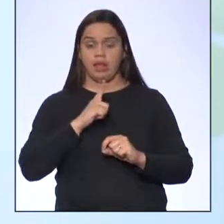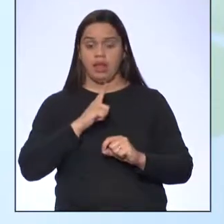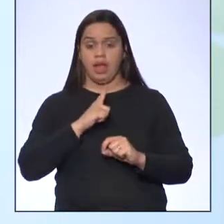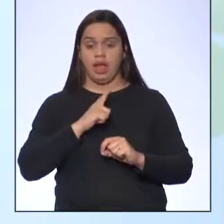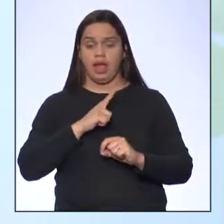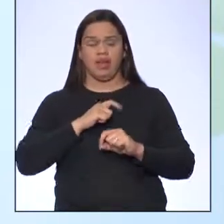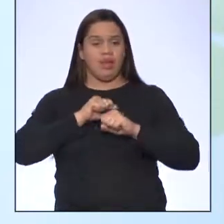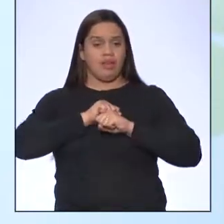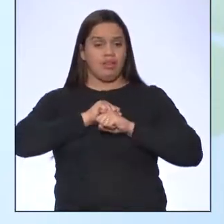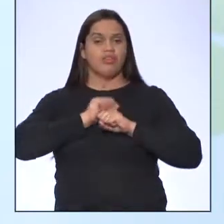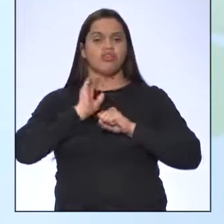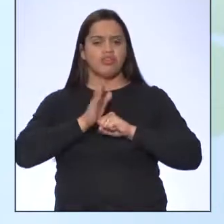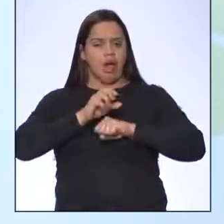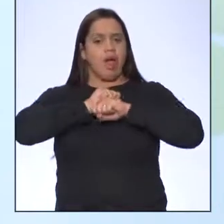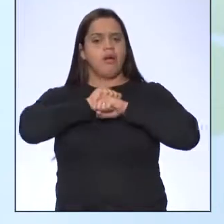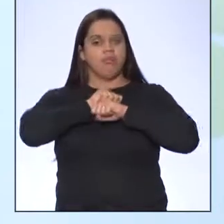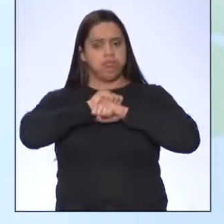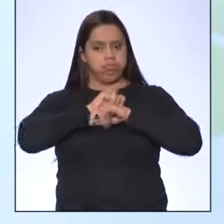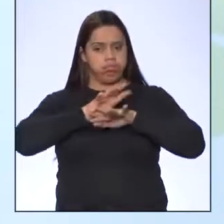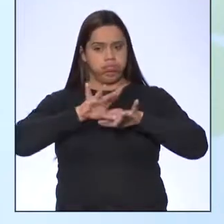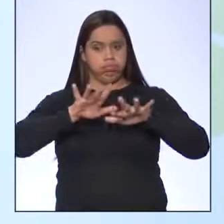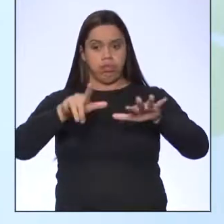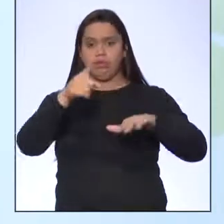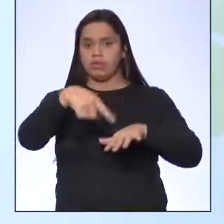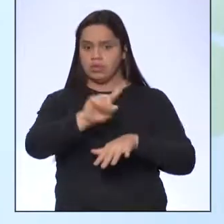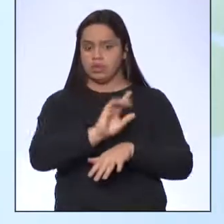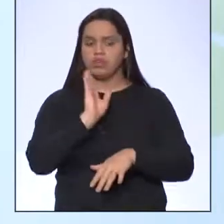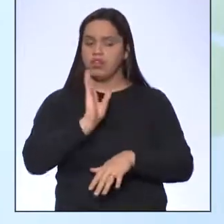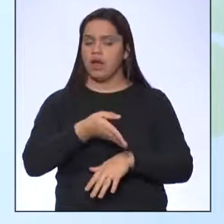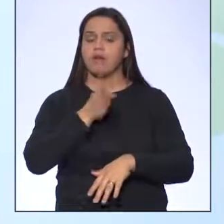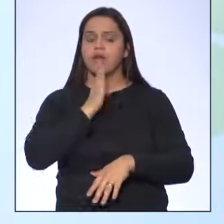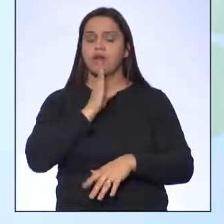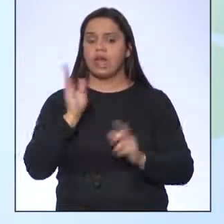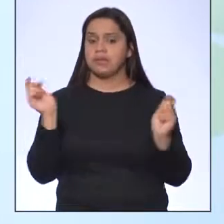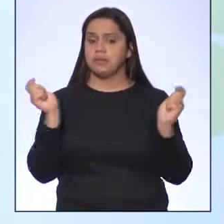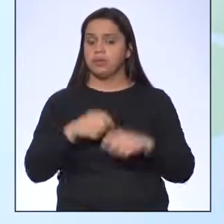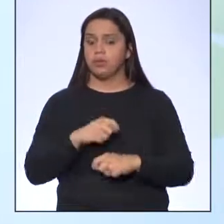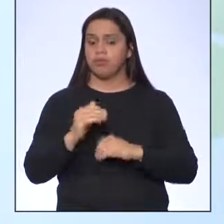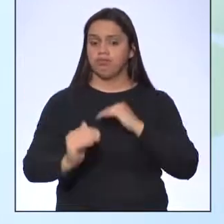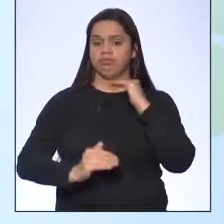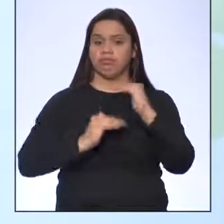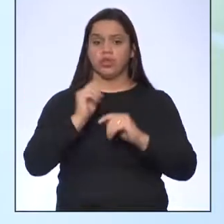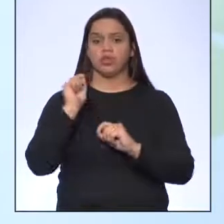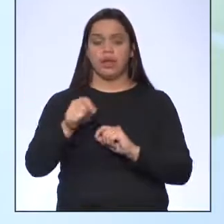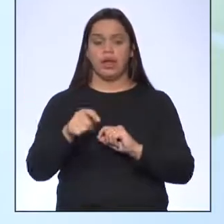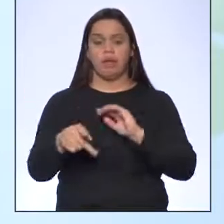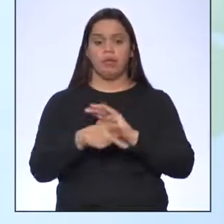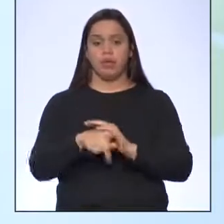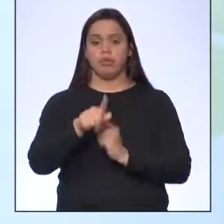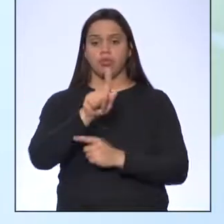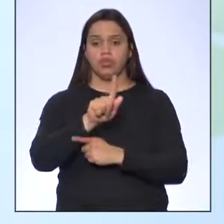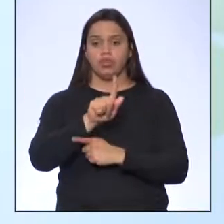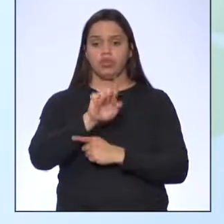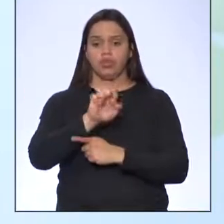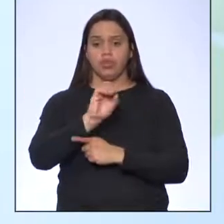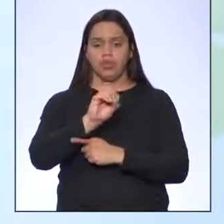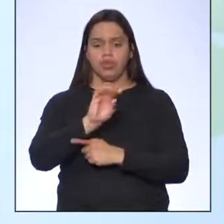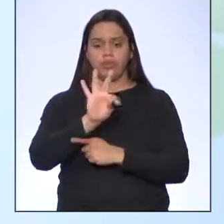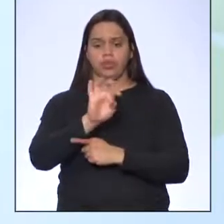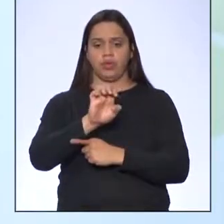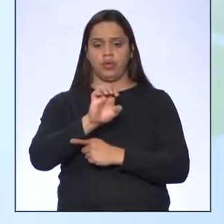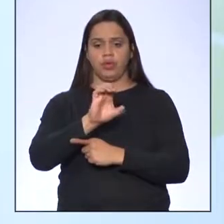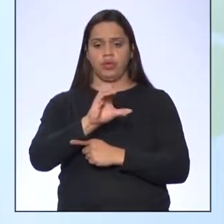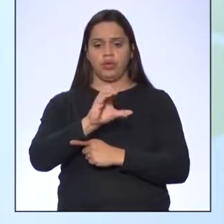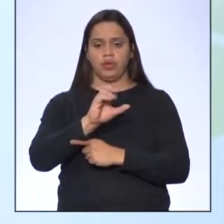a população, né, cada vez mais vocês conhecem os potenciais, são as geotecnologias, né?